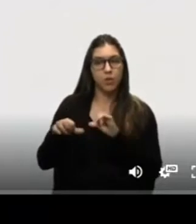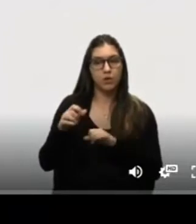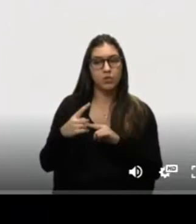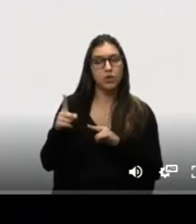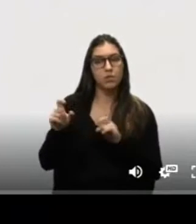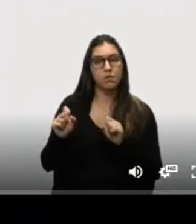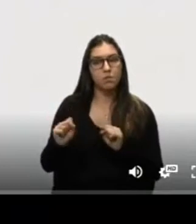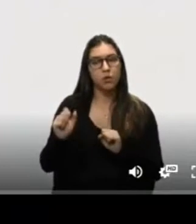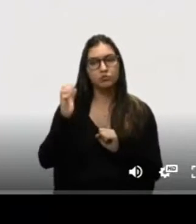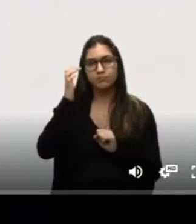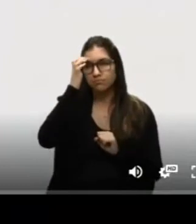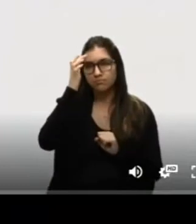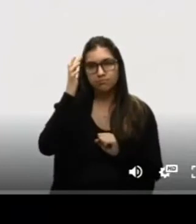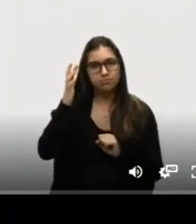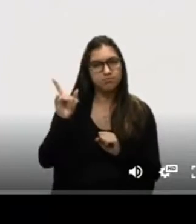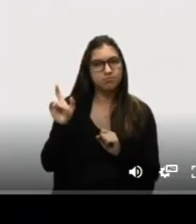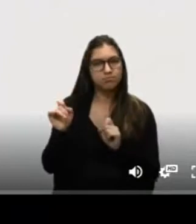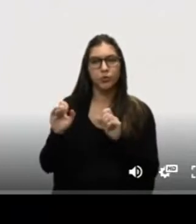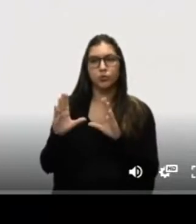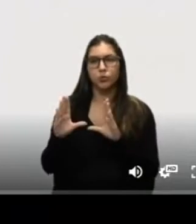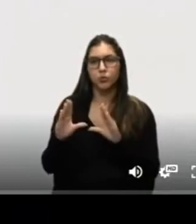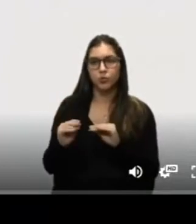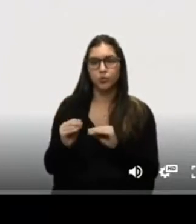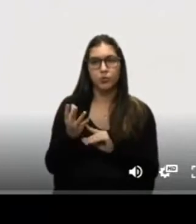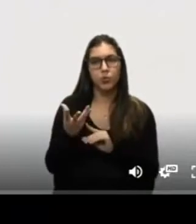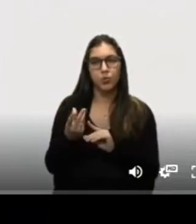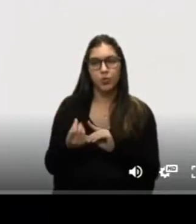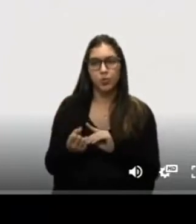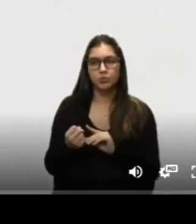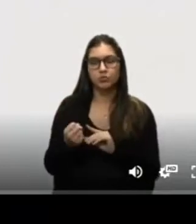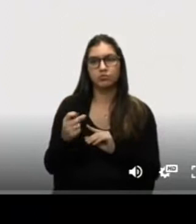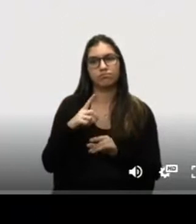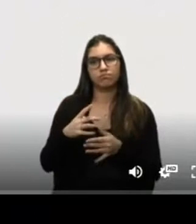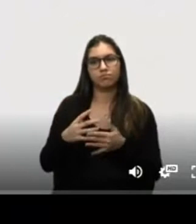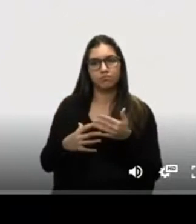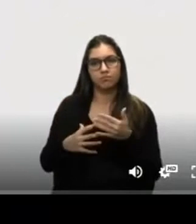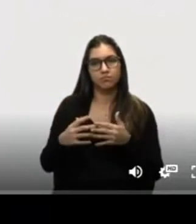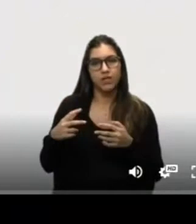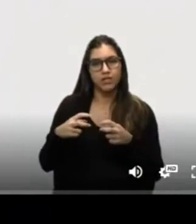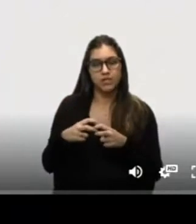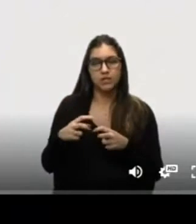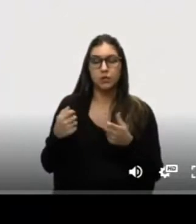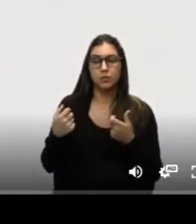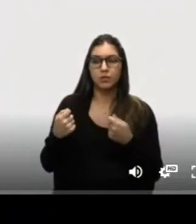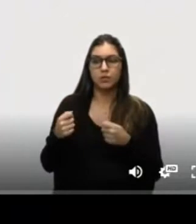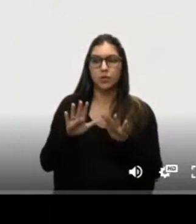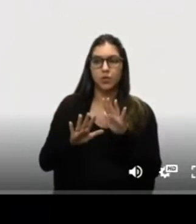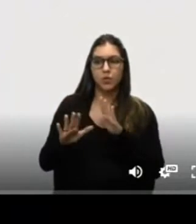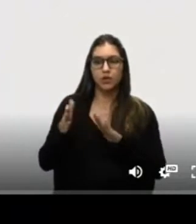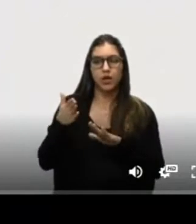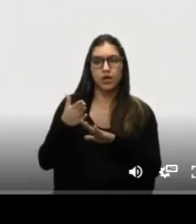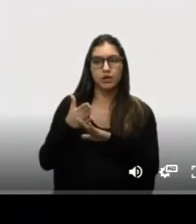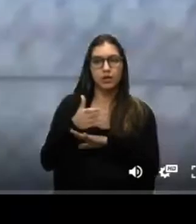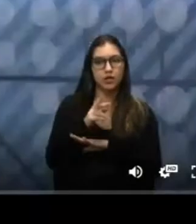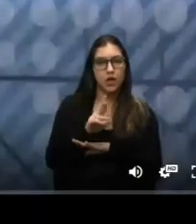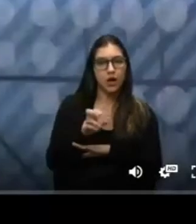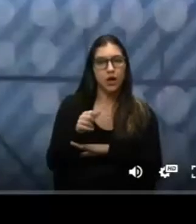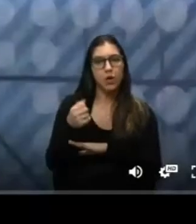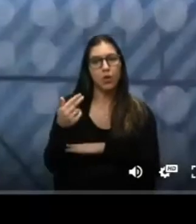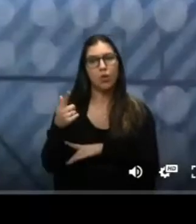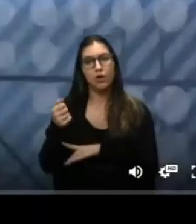pode facilmente apagar e provocar acidentes. Então, nós temos que controlar a entrada de ar e de gás para